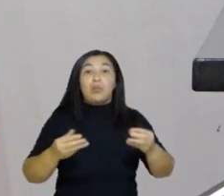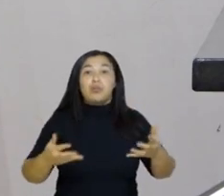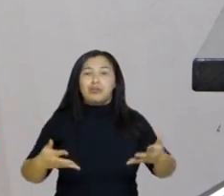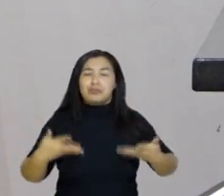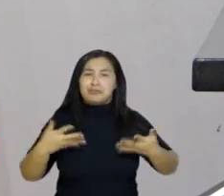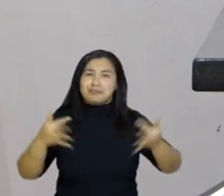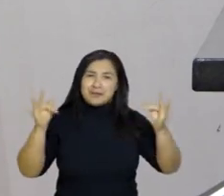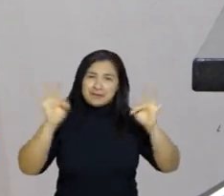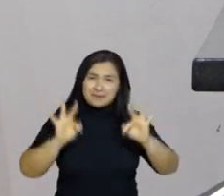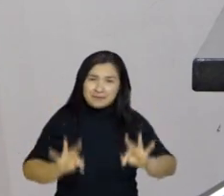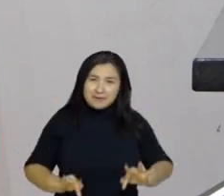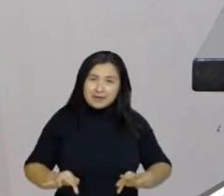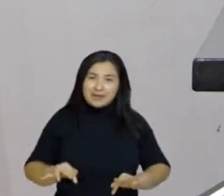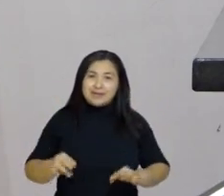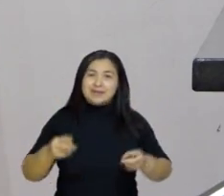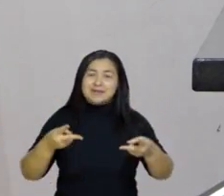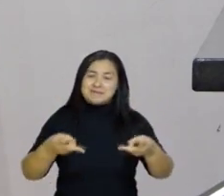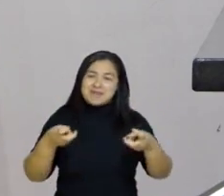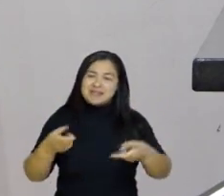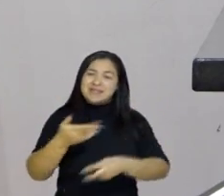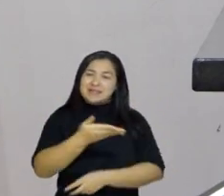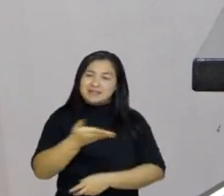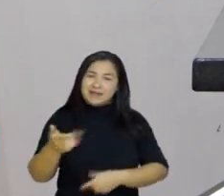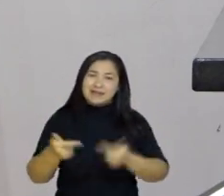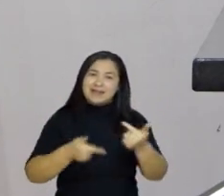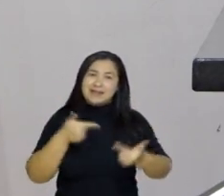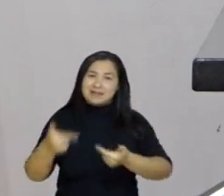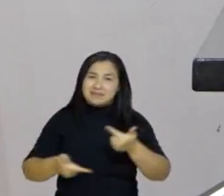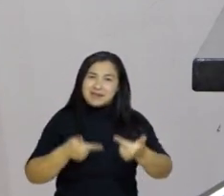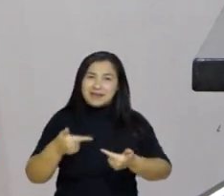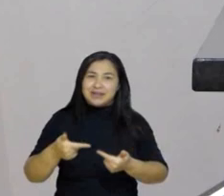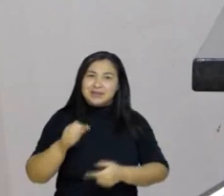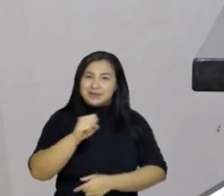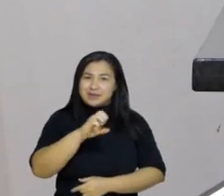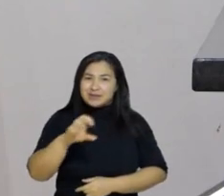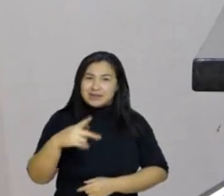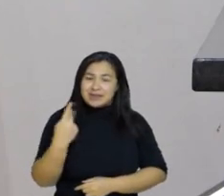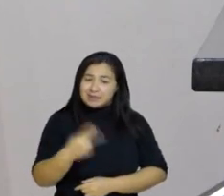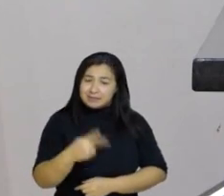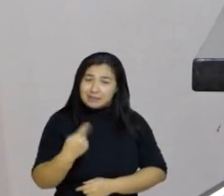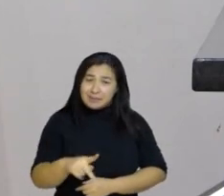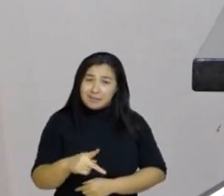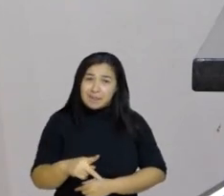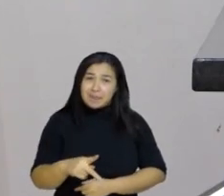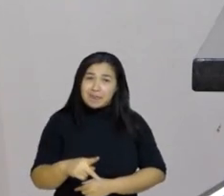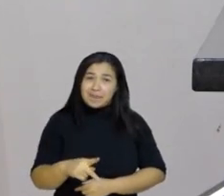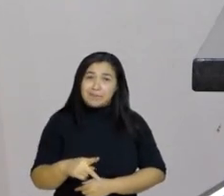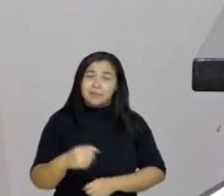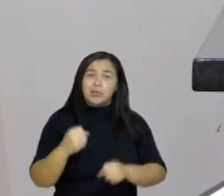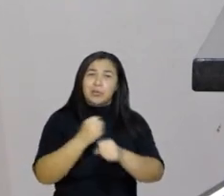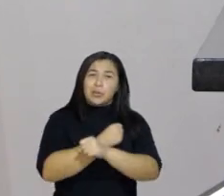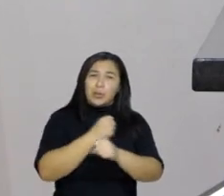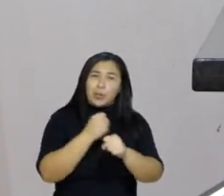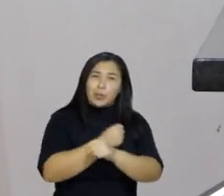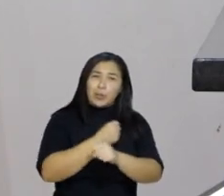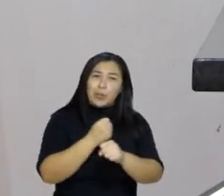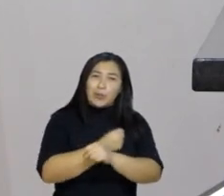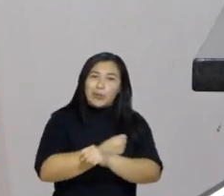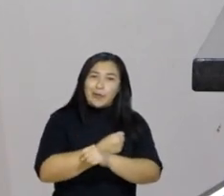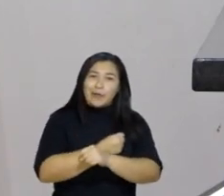olho daquele trabalhador catarinense e que estará lá, né, construindo o